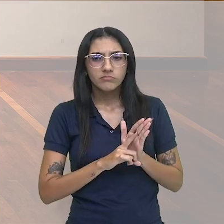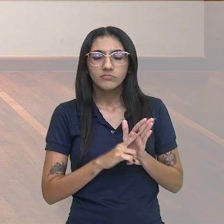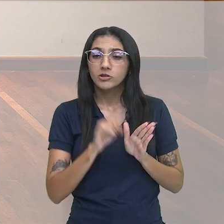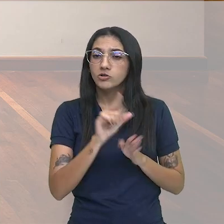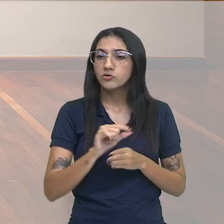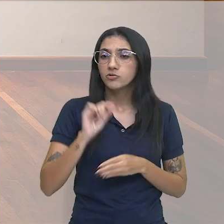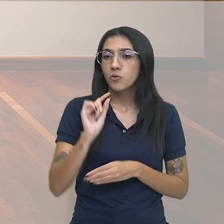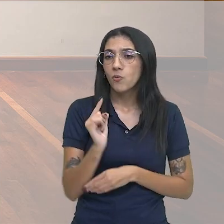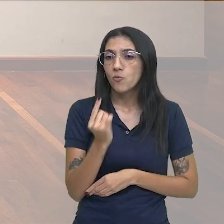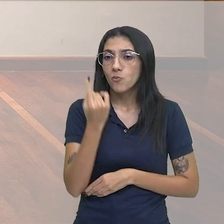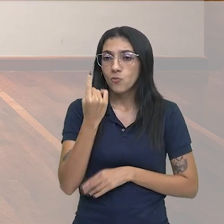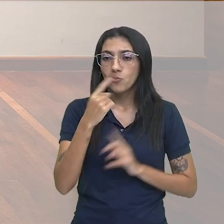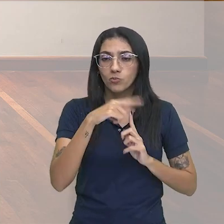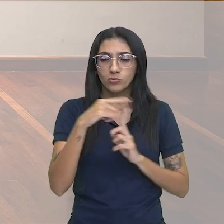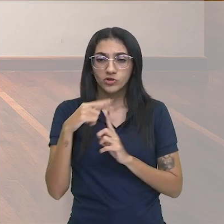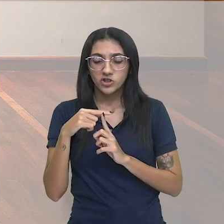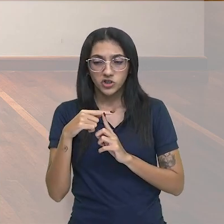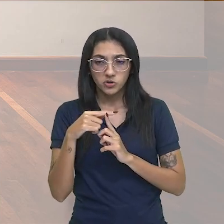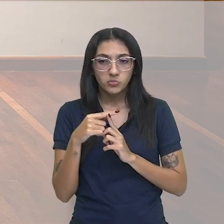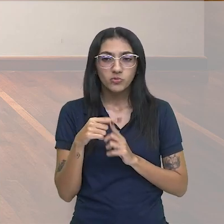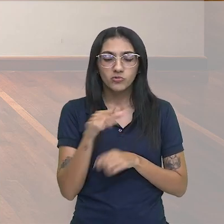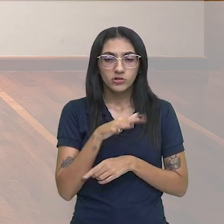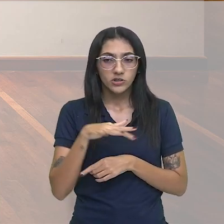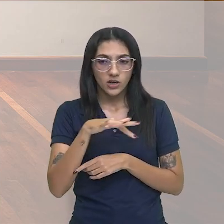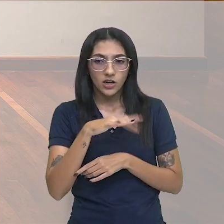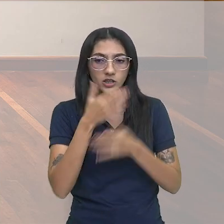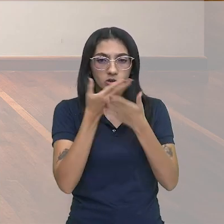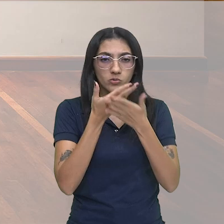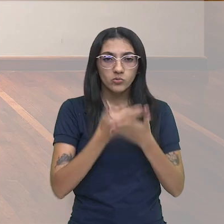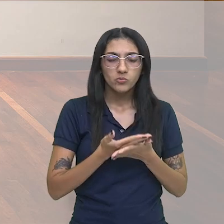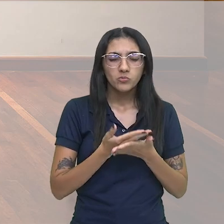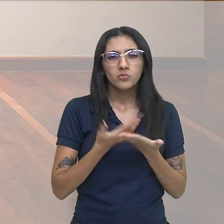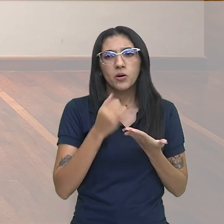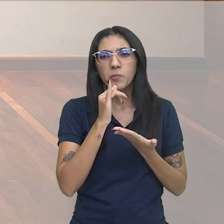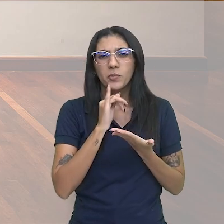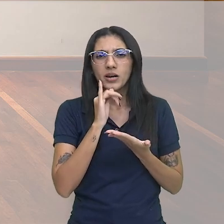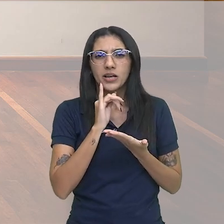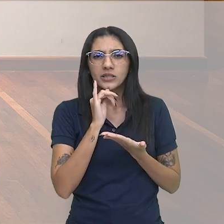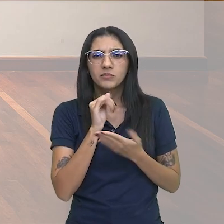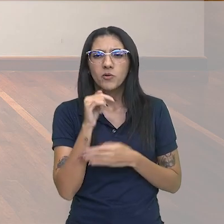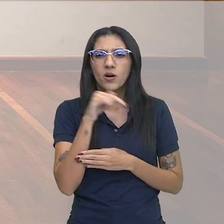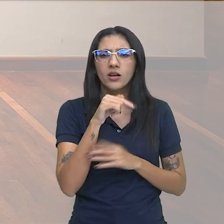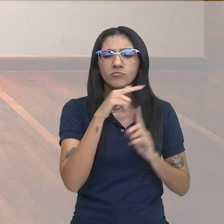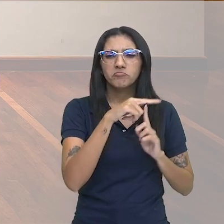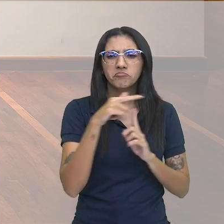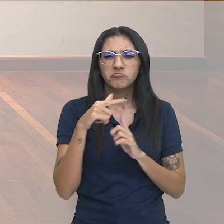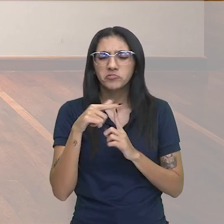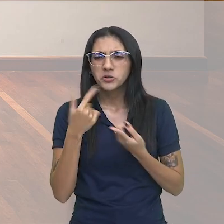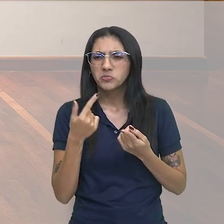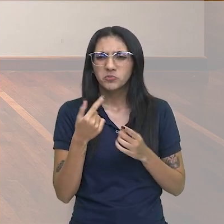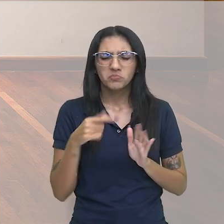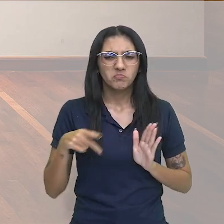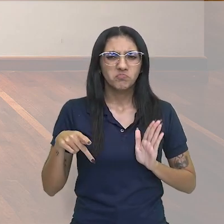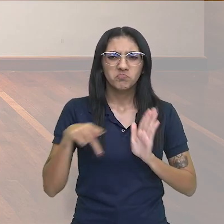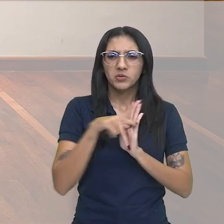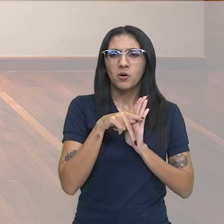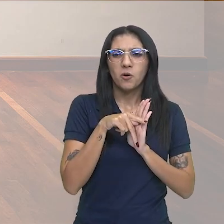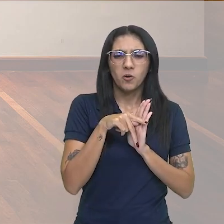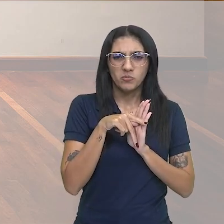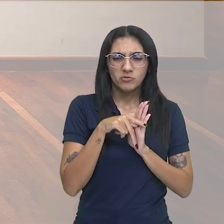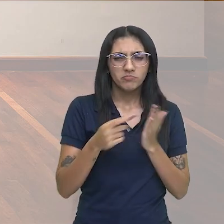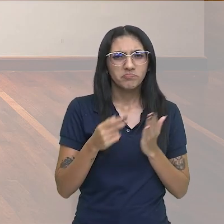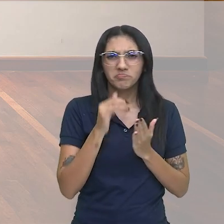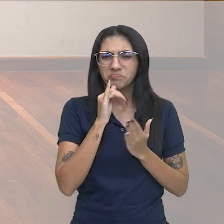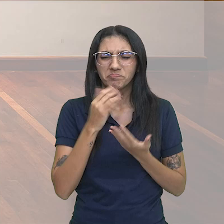tipo ideal, não significa dizer que esse é um tipo abstrato, né? No sentido